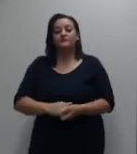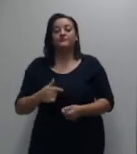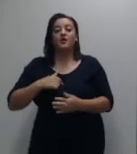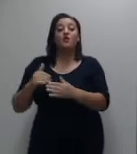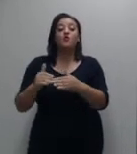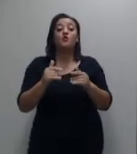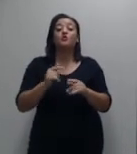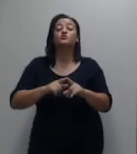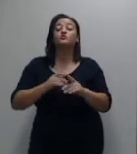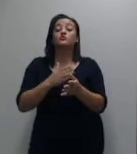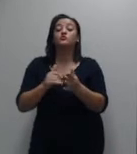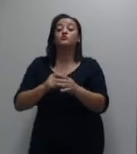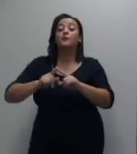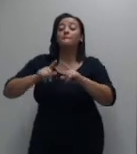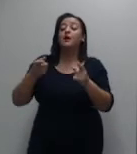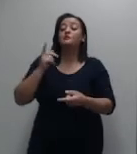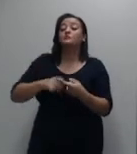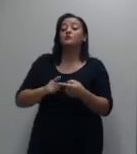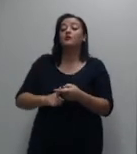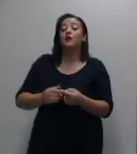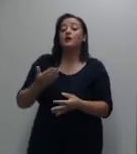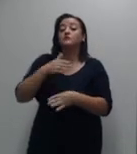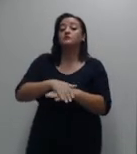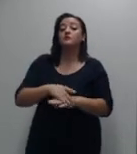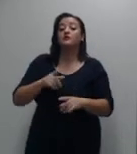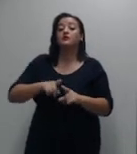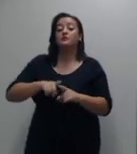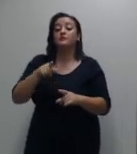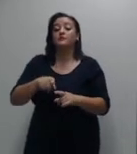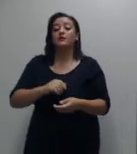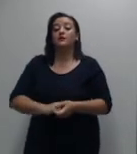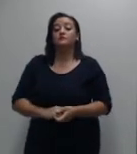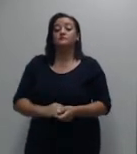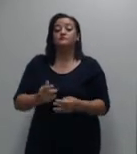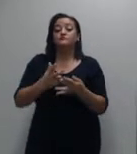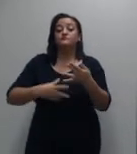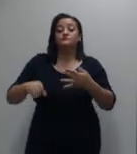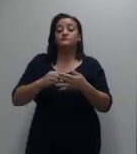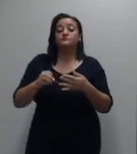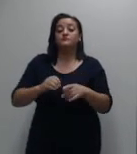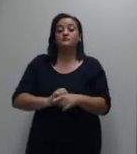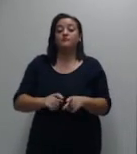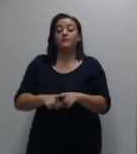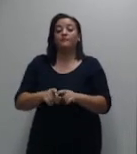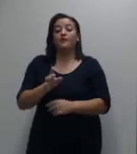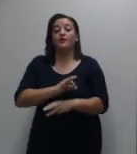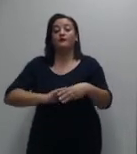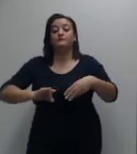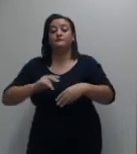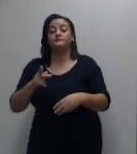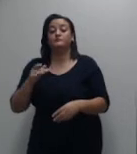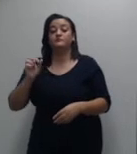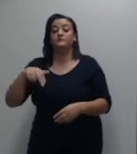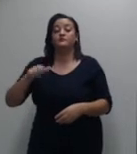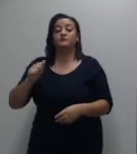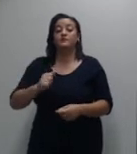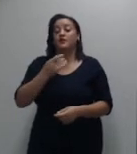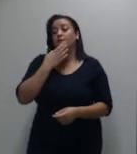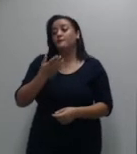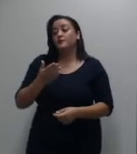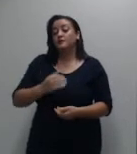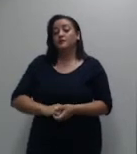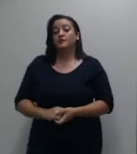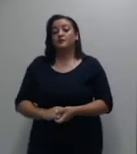tudo mais porque não é o determinado ponto na Índia administro eh peço a Não precisa pedir visto é só